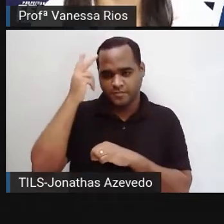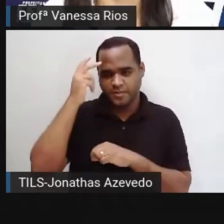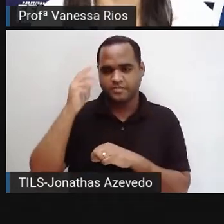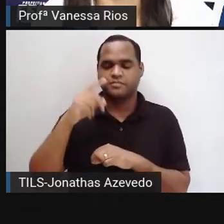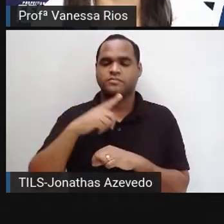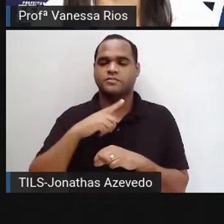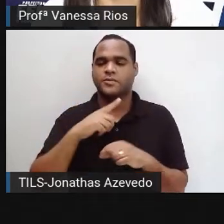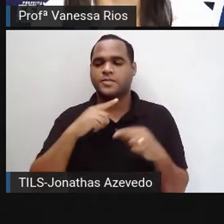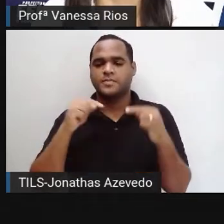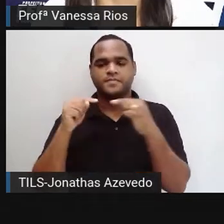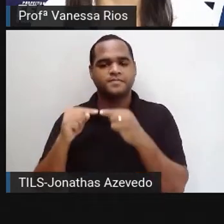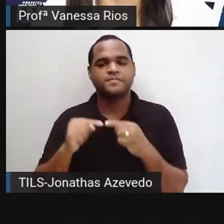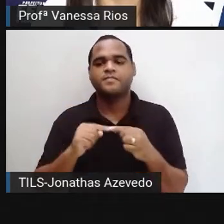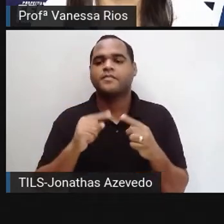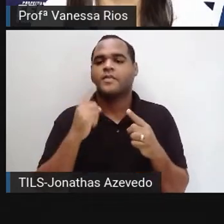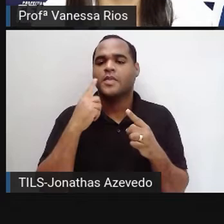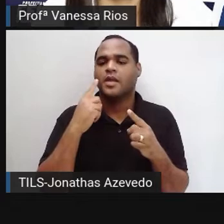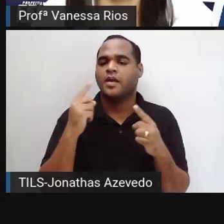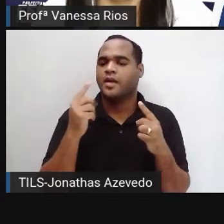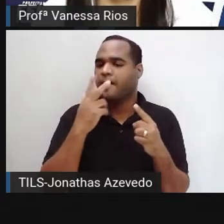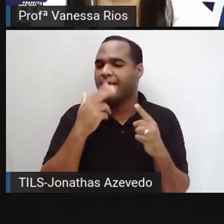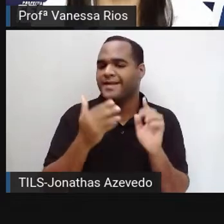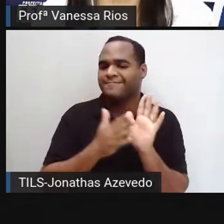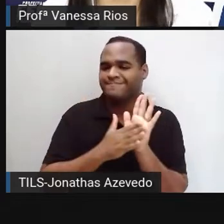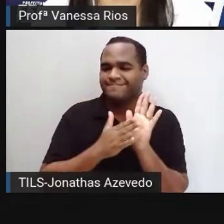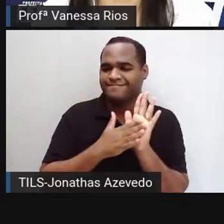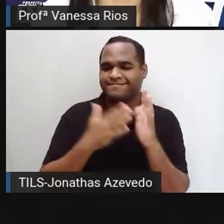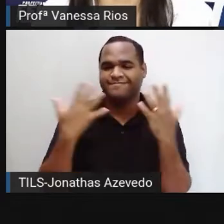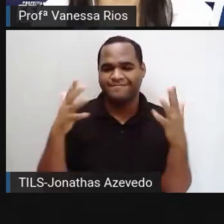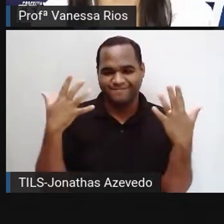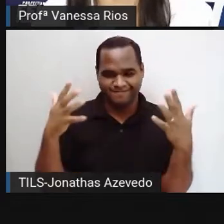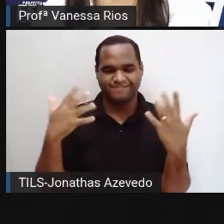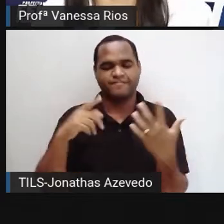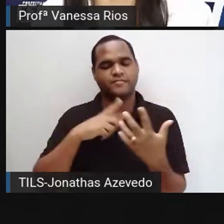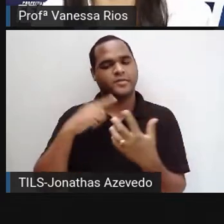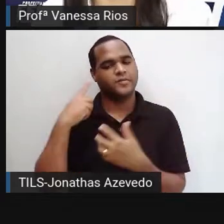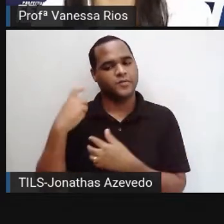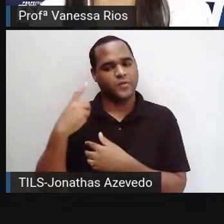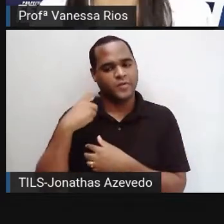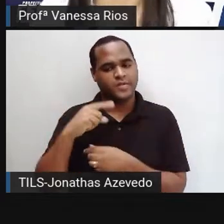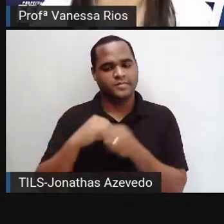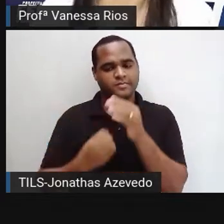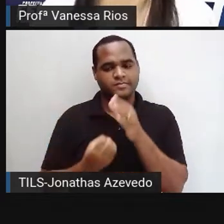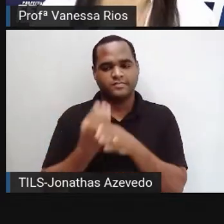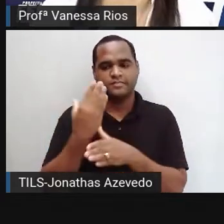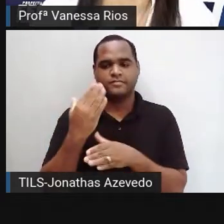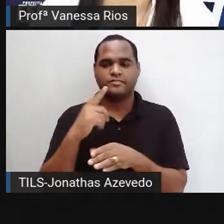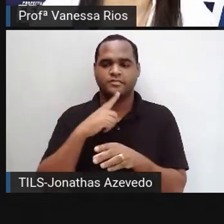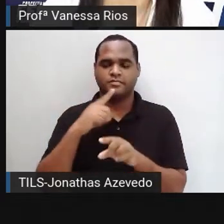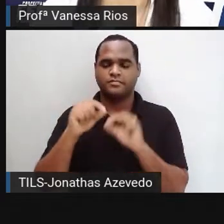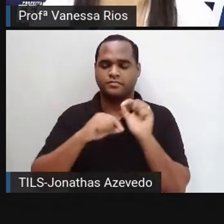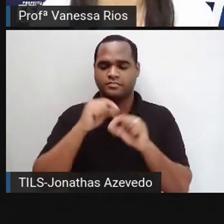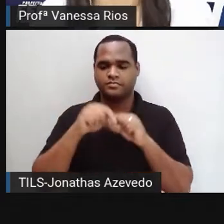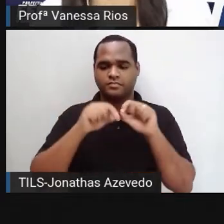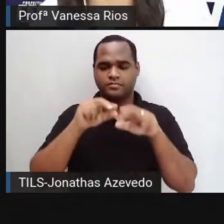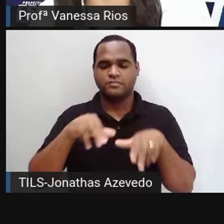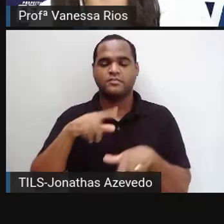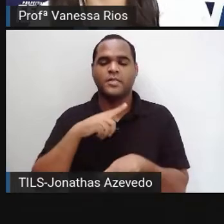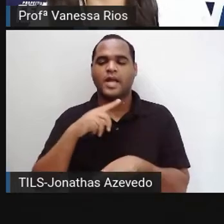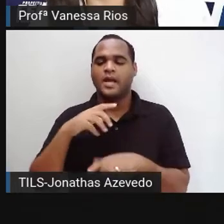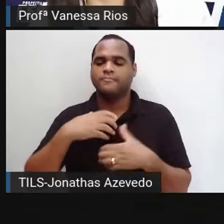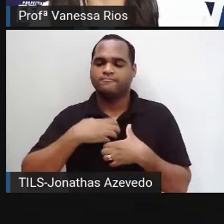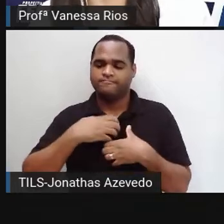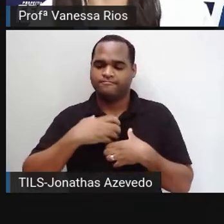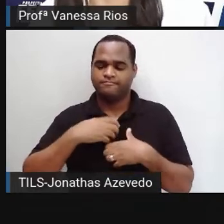por exemplo, aí, ó, bater palmas, né? O som produzido aí por bater palmas, que também vai ter intensidades